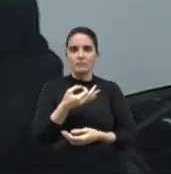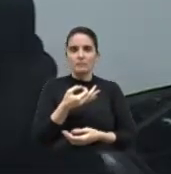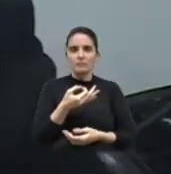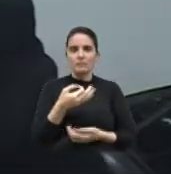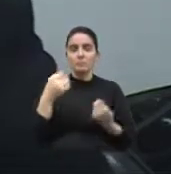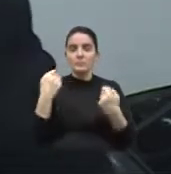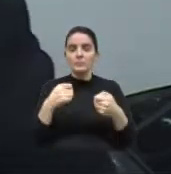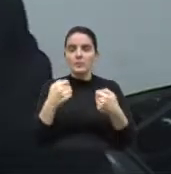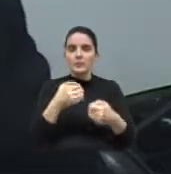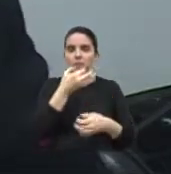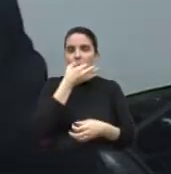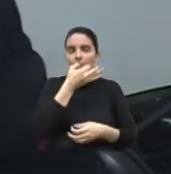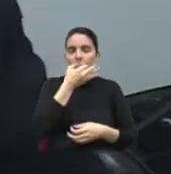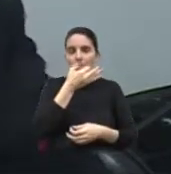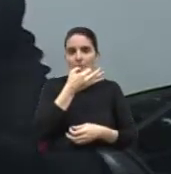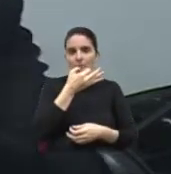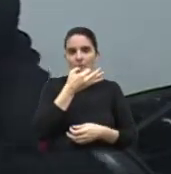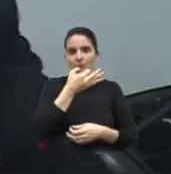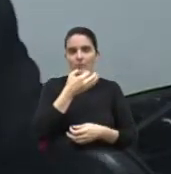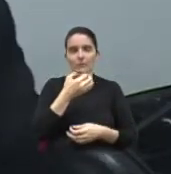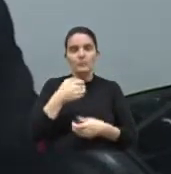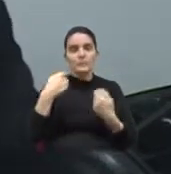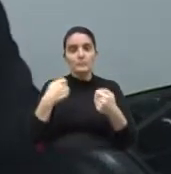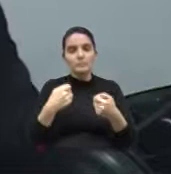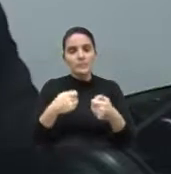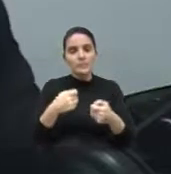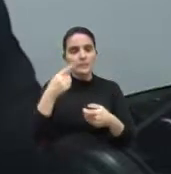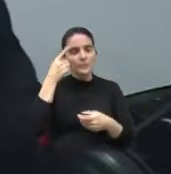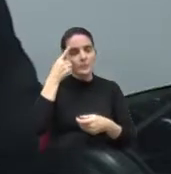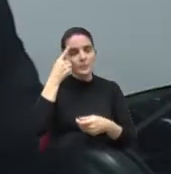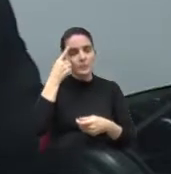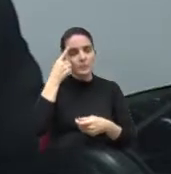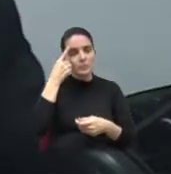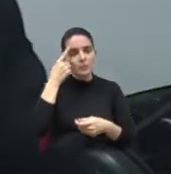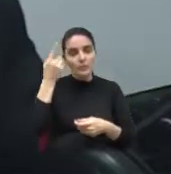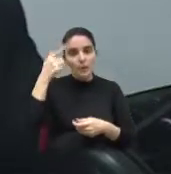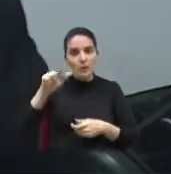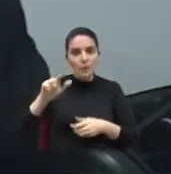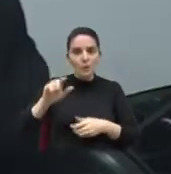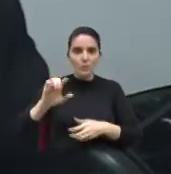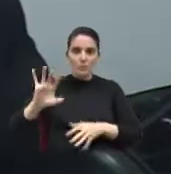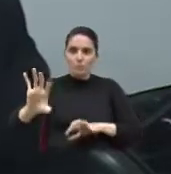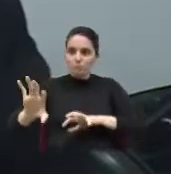se colocar no lugar das pessoas mesmo, tem que se colocar no lugar das pessoas,